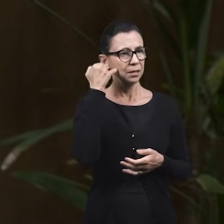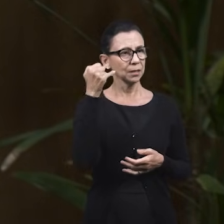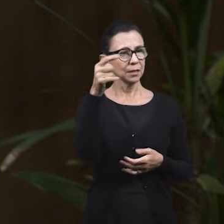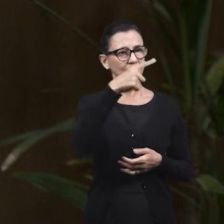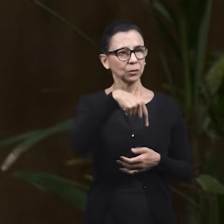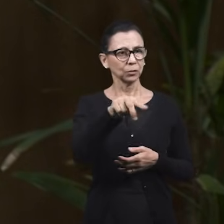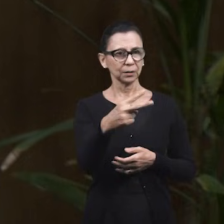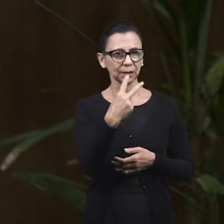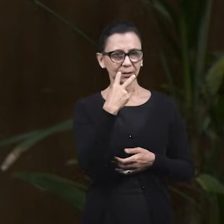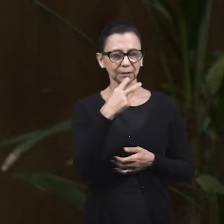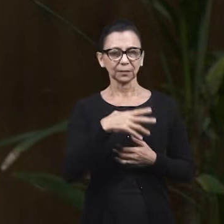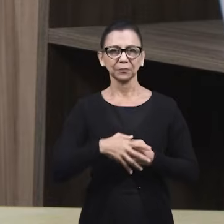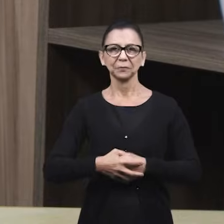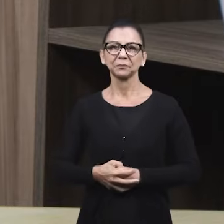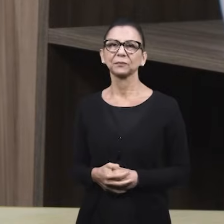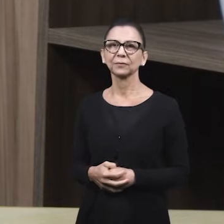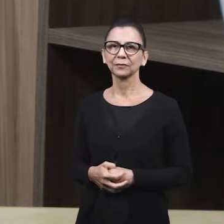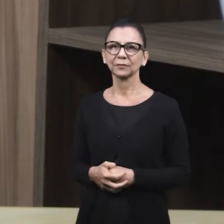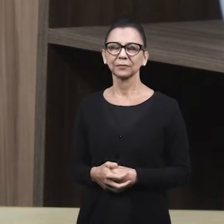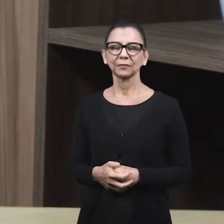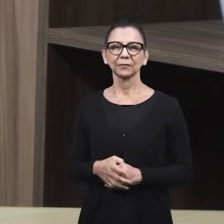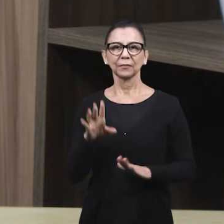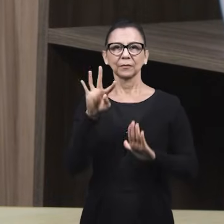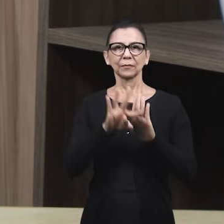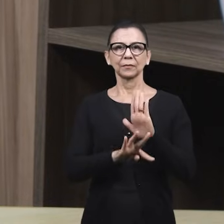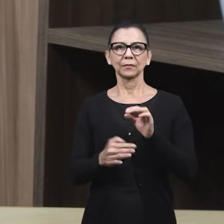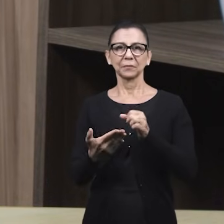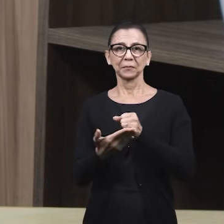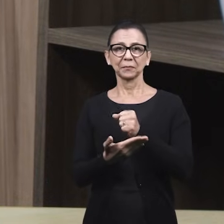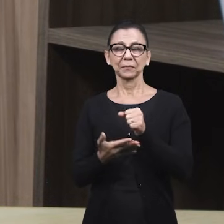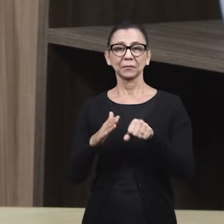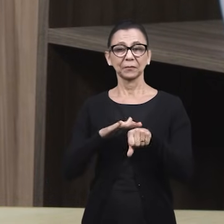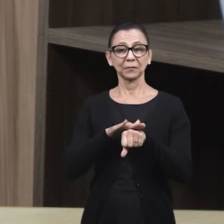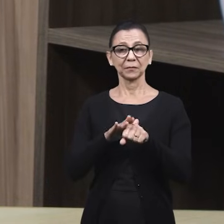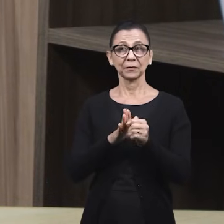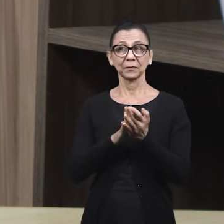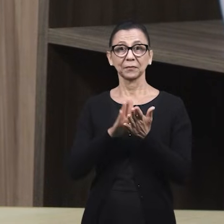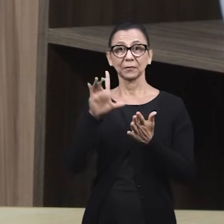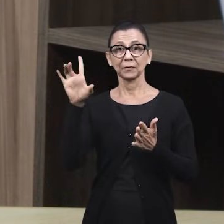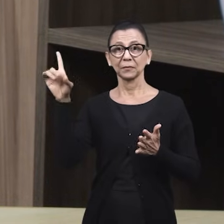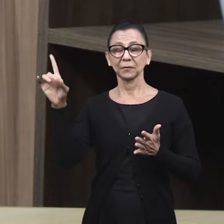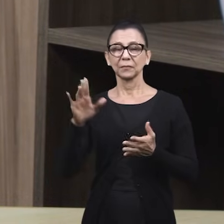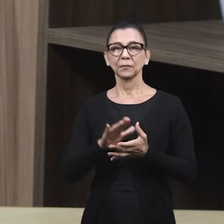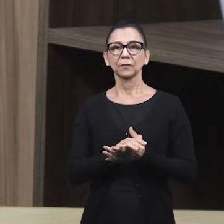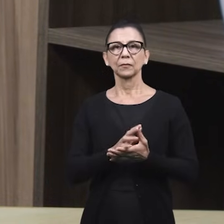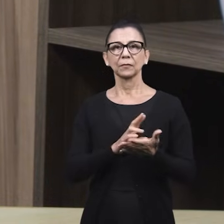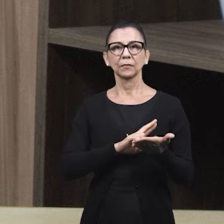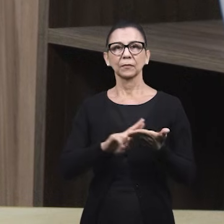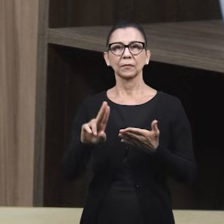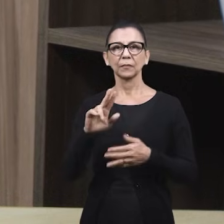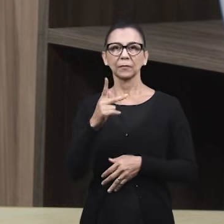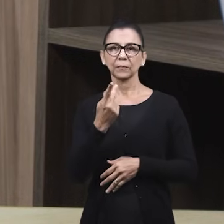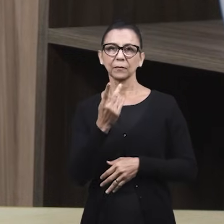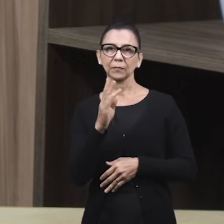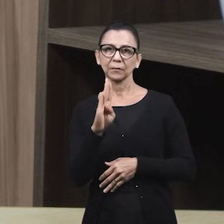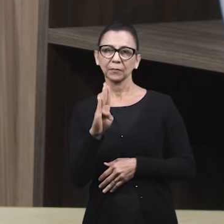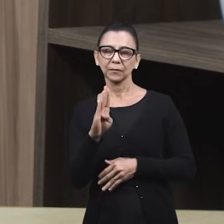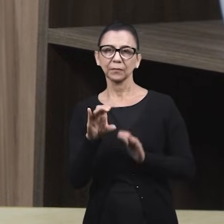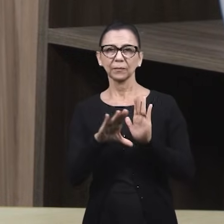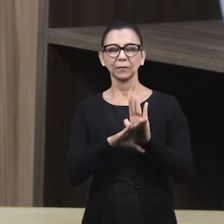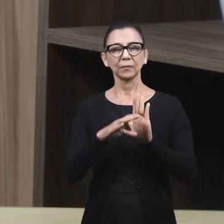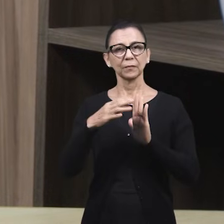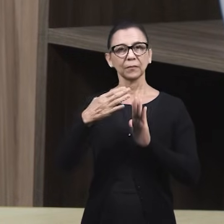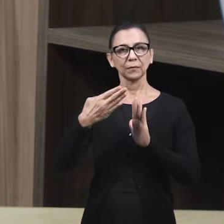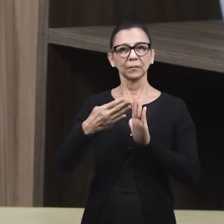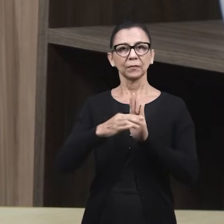conosco. Muito bem, então vamos ao texto base para essa edição do programa Conversas Bíblicas. Esse texto se encontra na carta aos Hebreus,